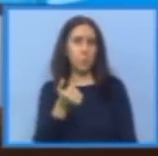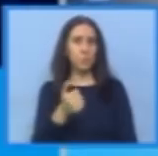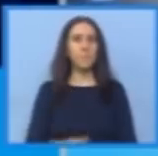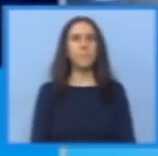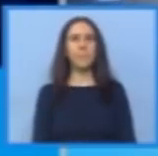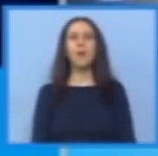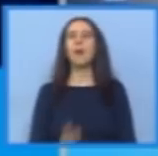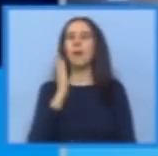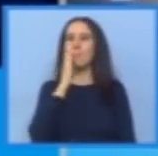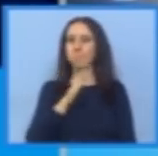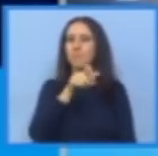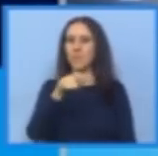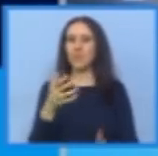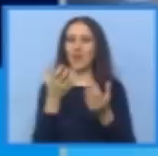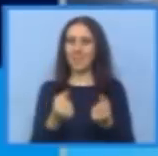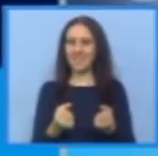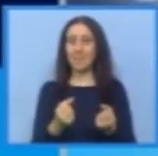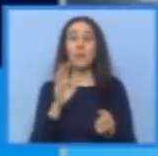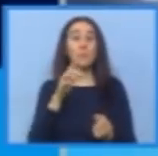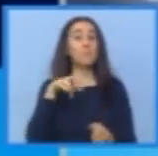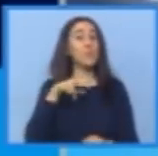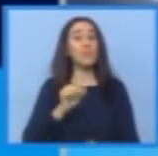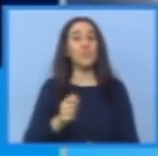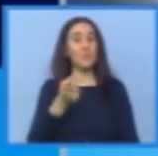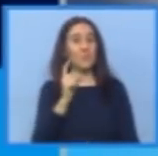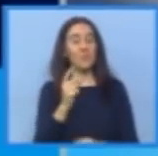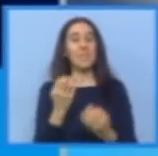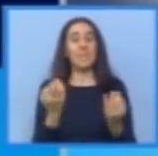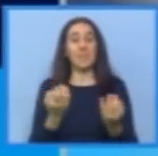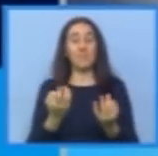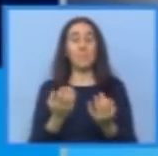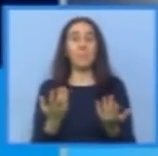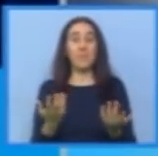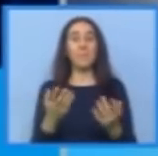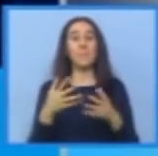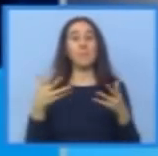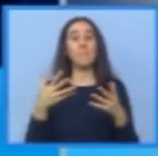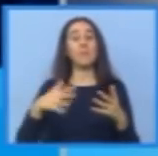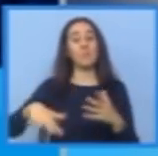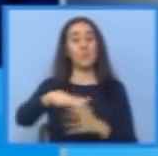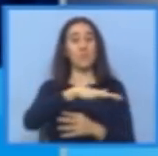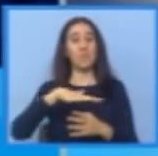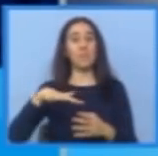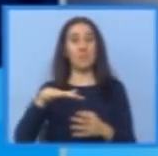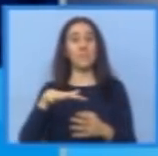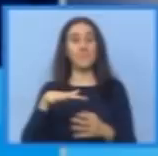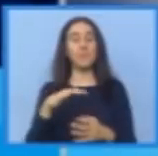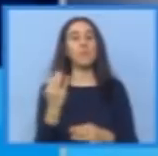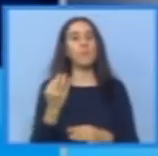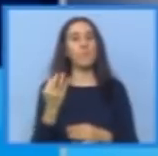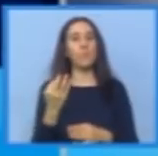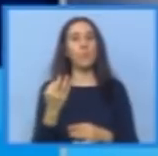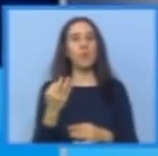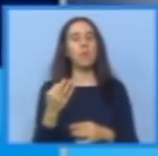muitos residentes, não são portugueses, e realmente grande parte dessa zona foi